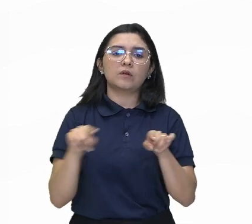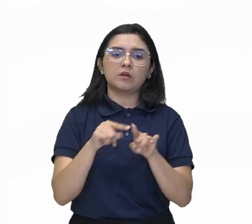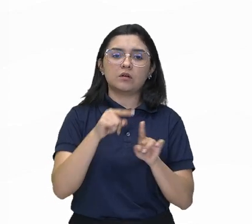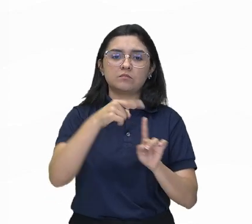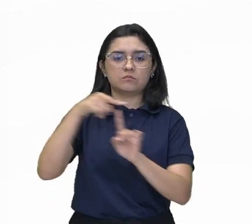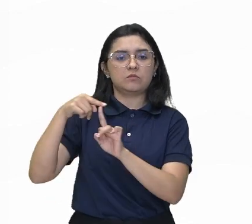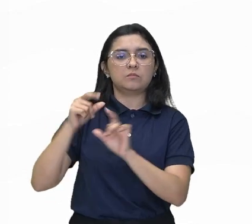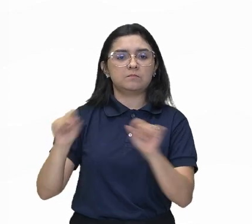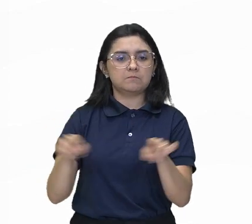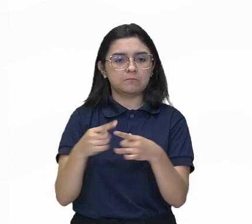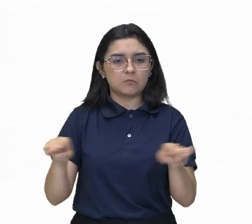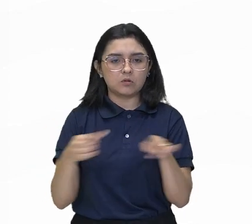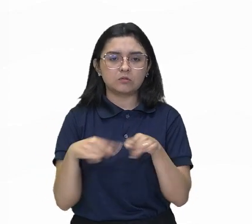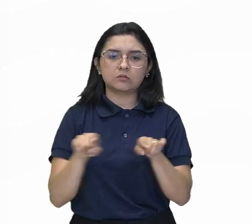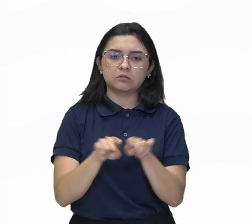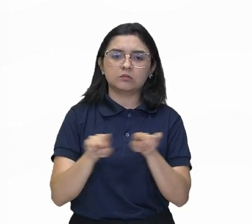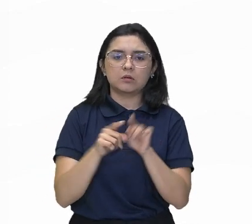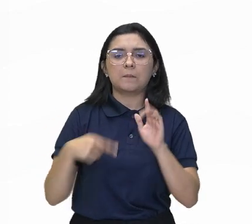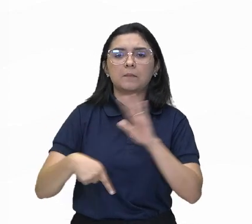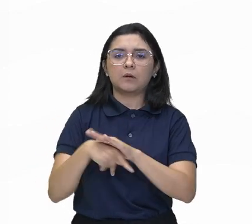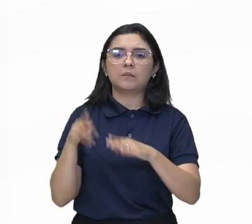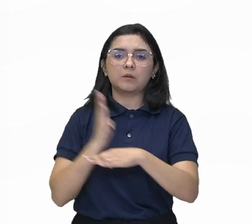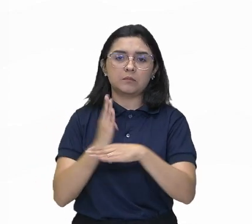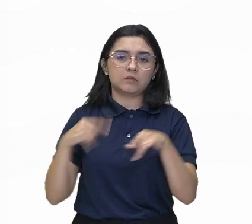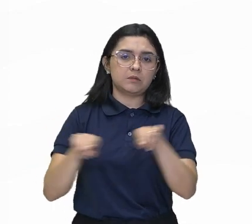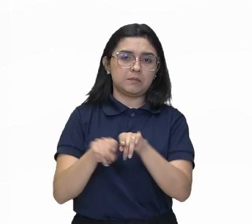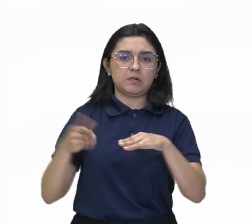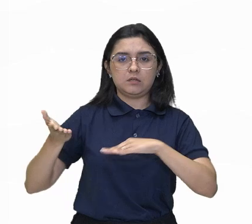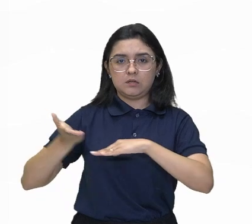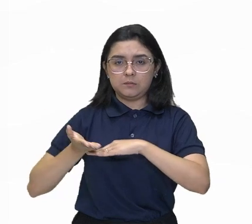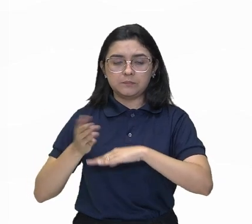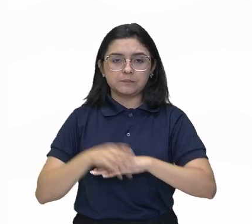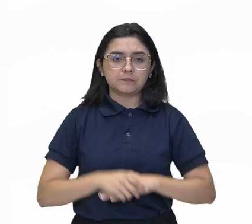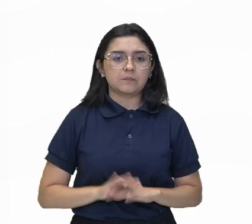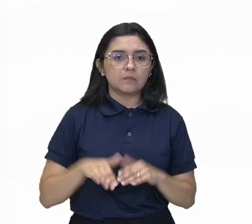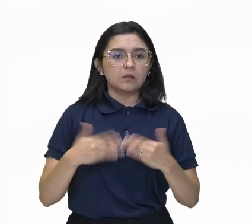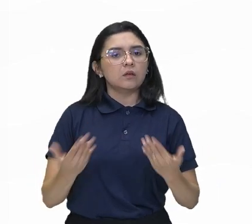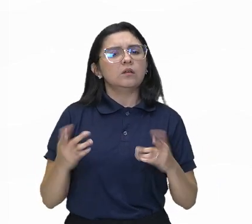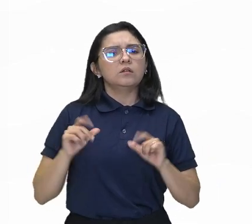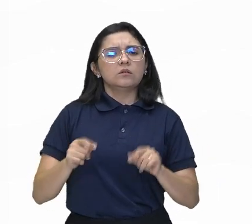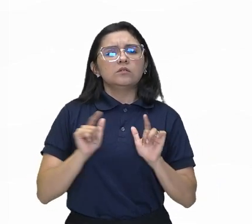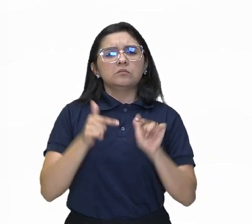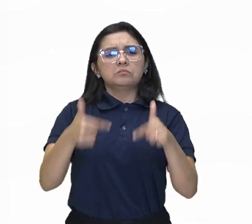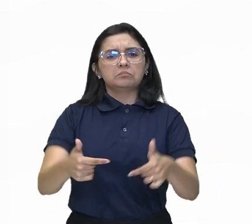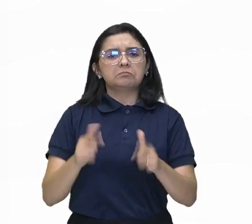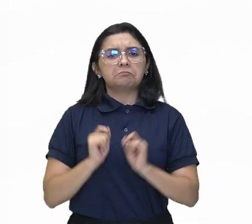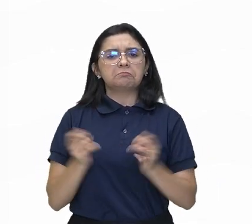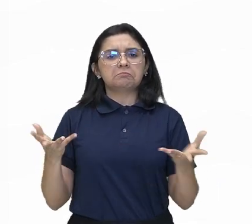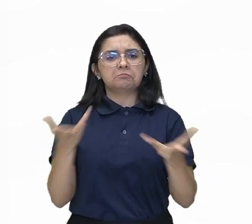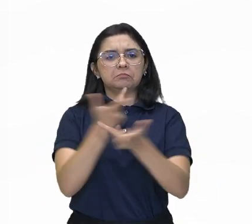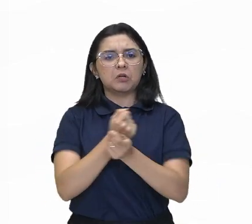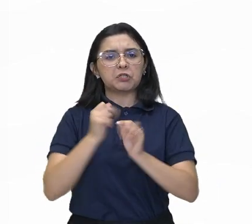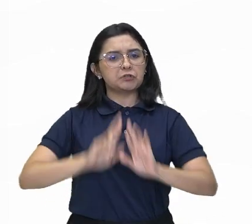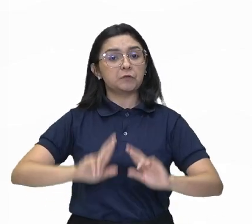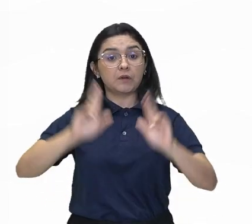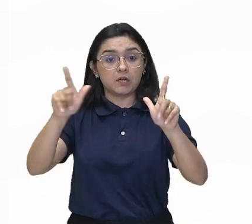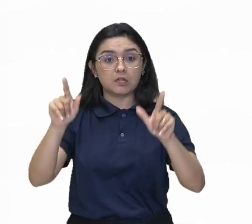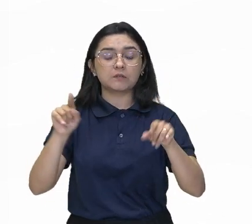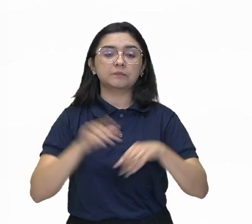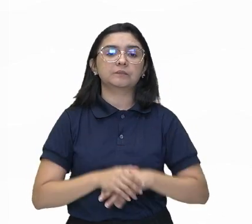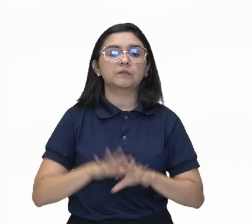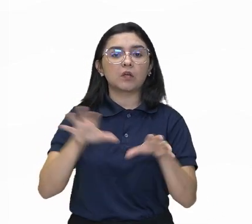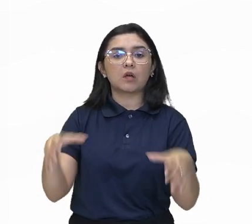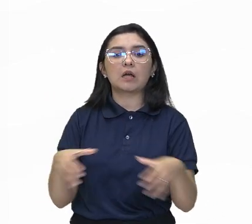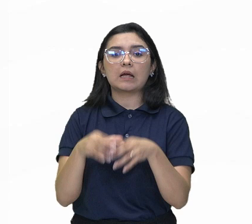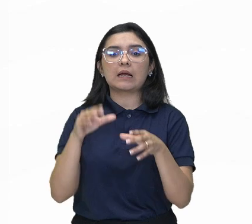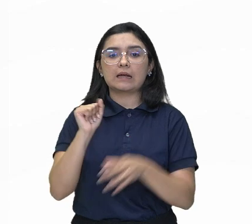Estado, executando obras do barroco e contemporaneidade. Com uma atuação versátil e diferenciada, a